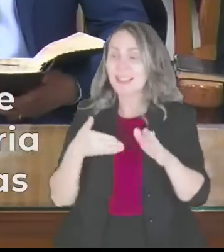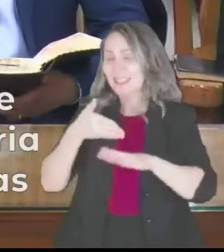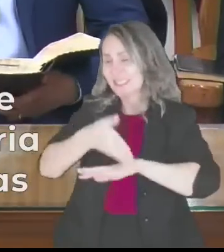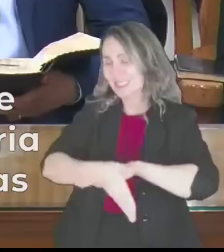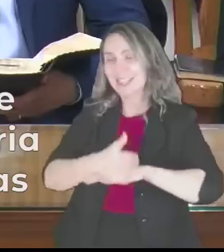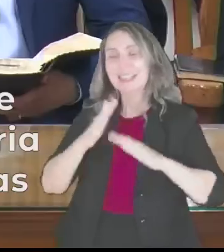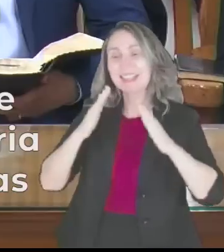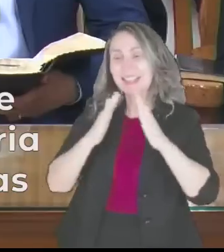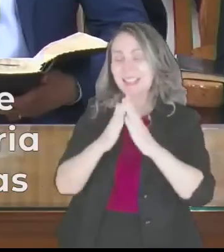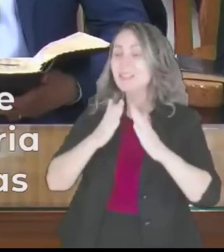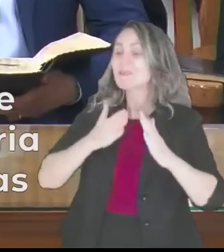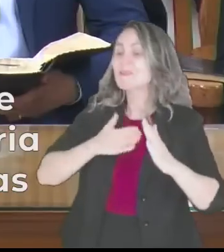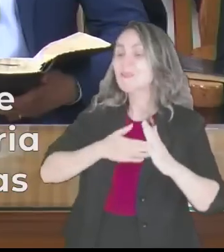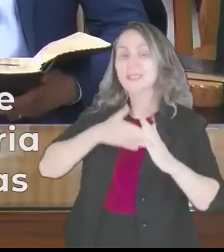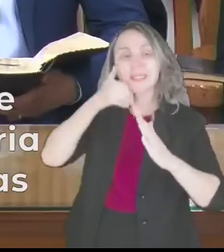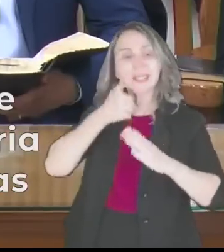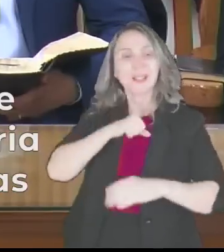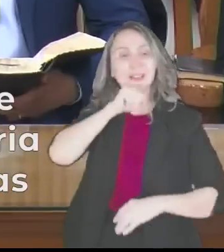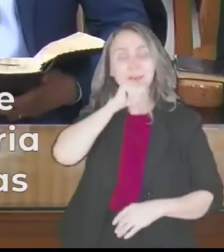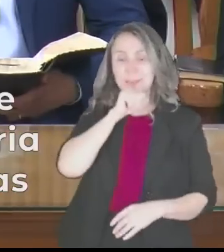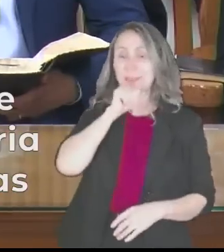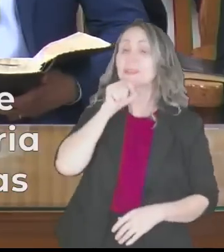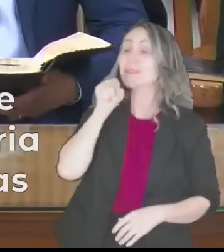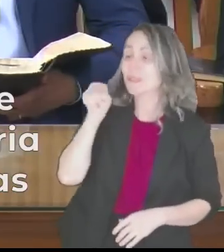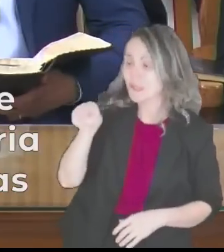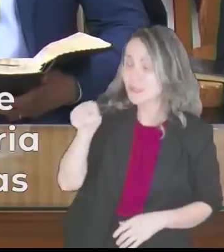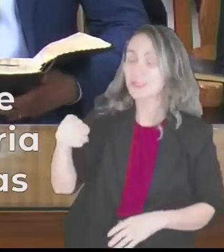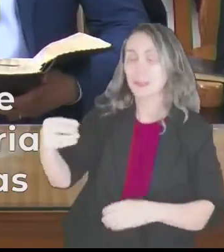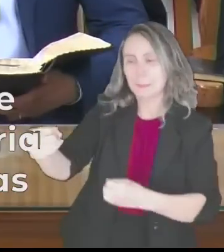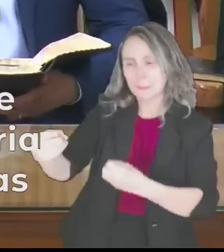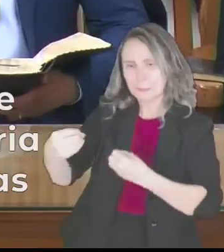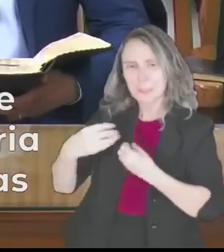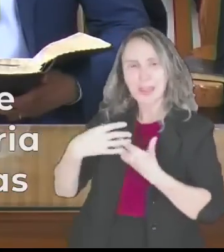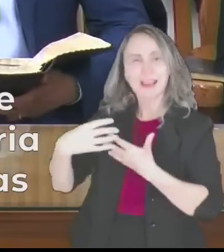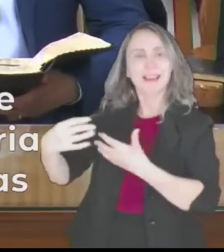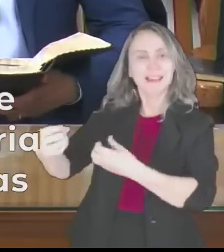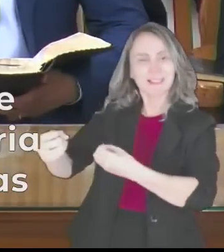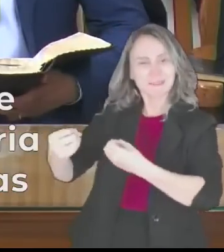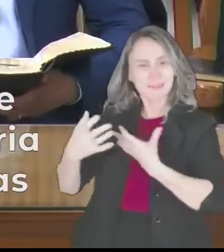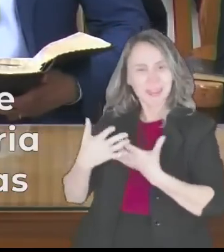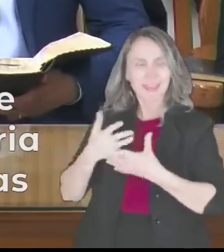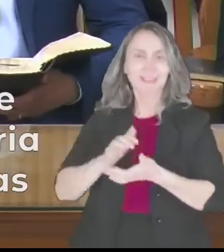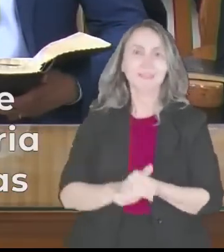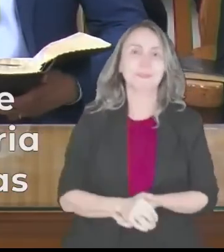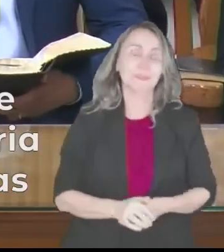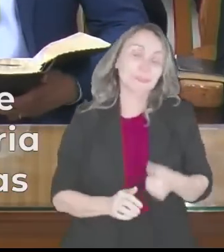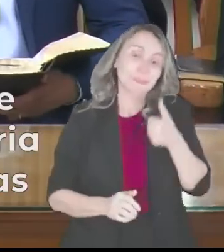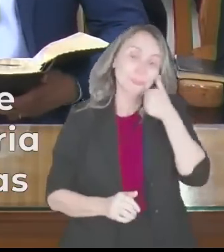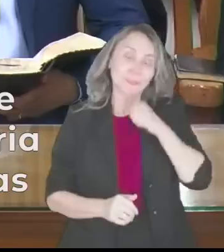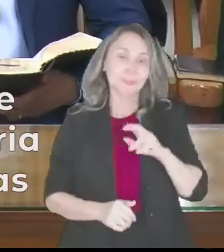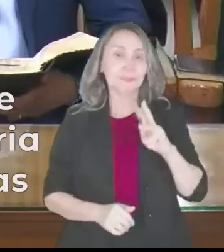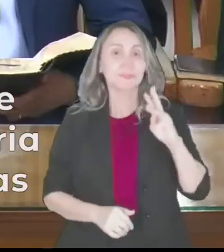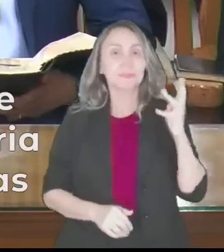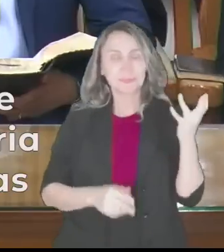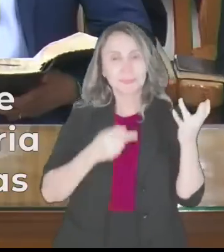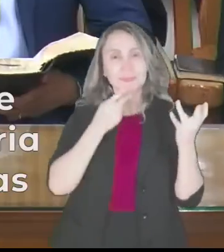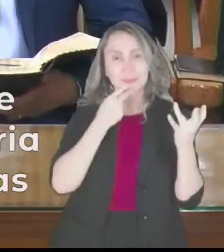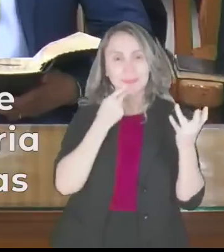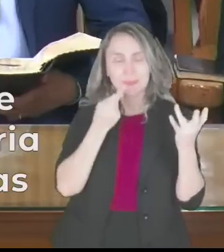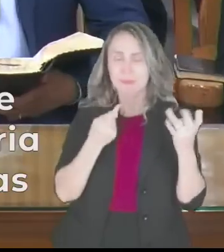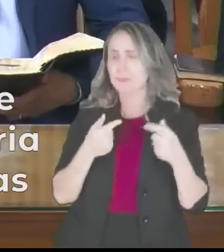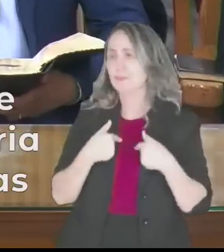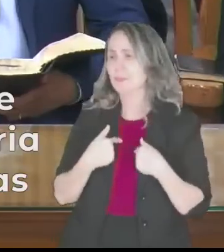que, meus irmãos? Me ensinarias. Me ensinarias. Então a noiva disse: olha, eu quero que você seja